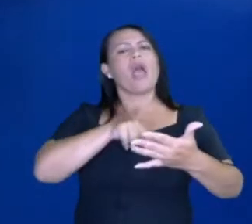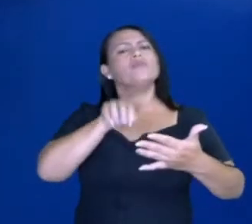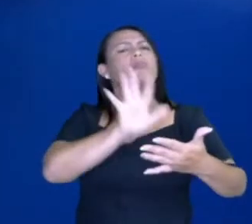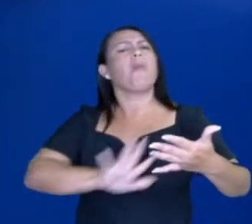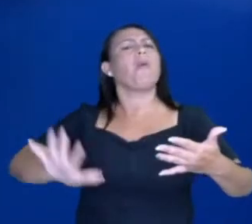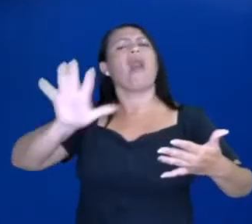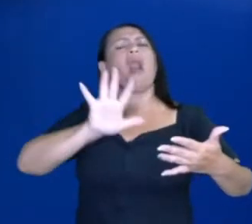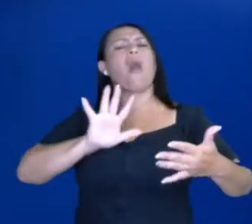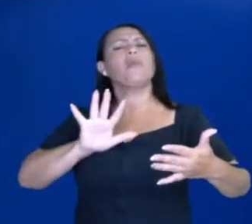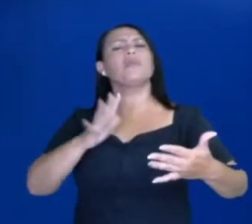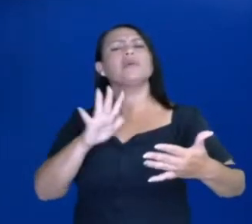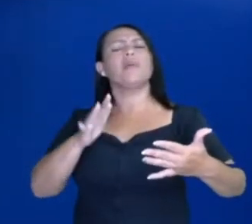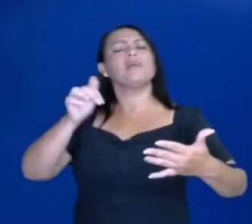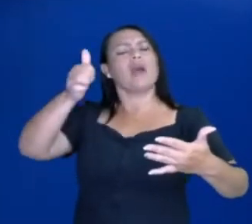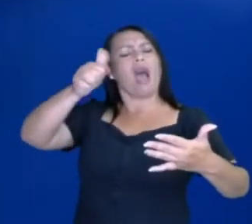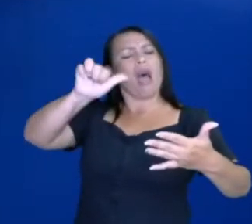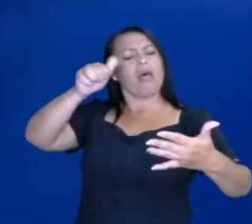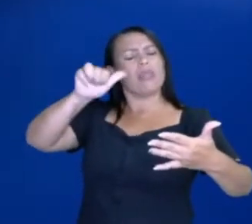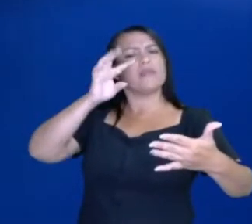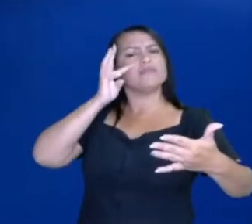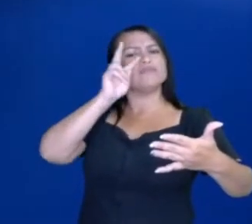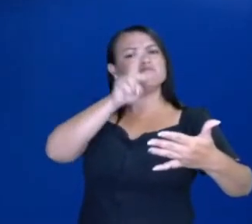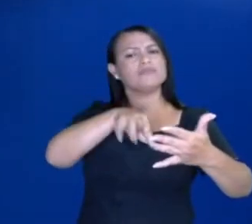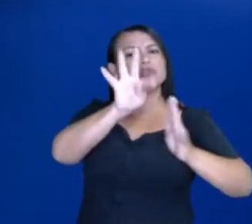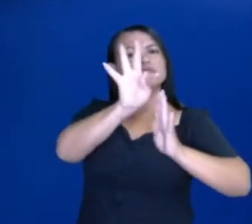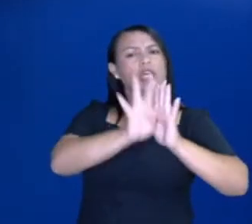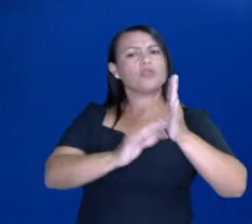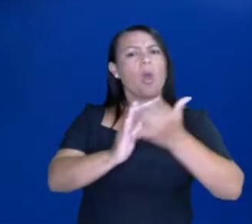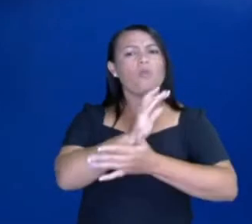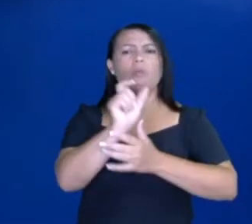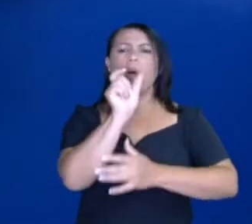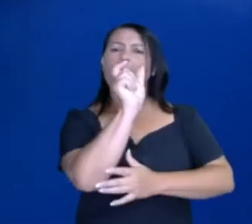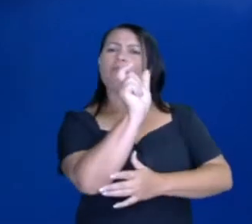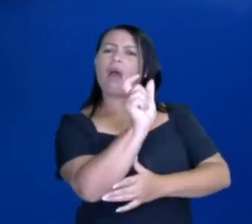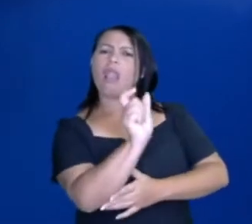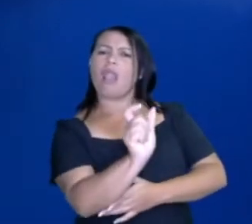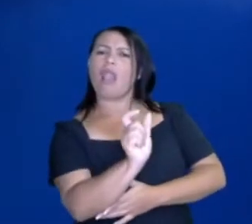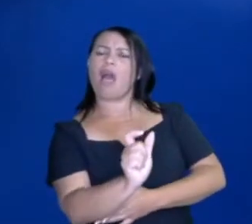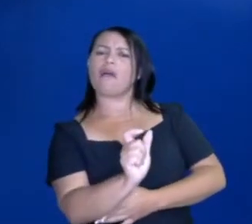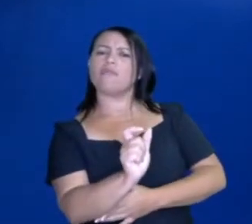texto, analisando nele palavras específicas,